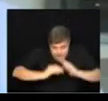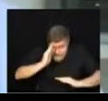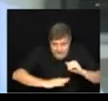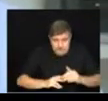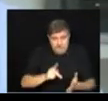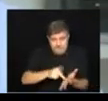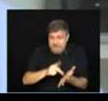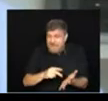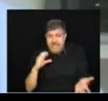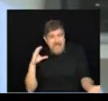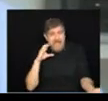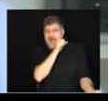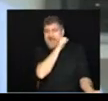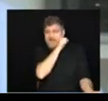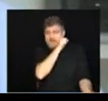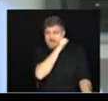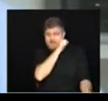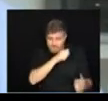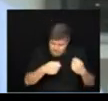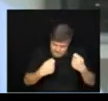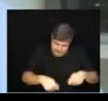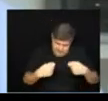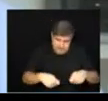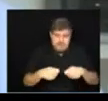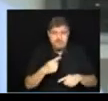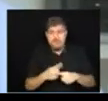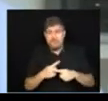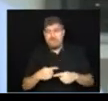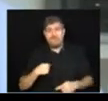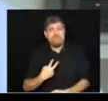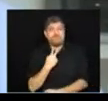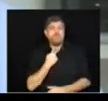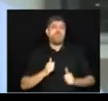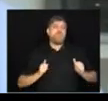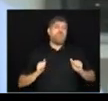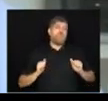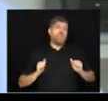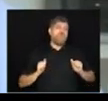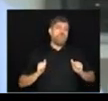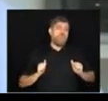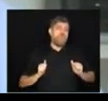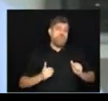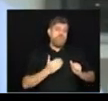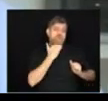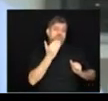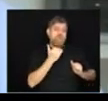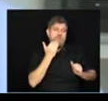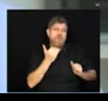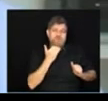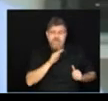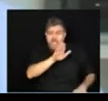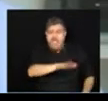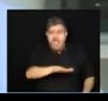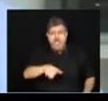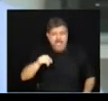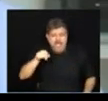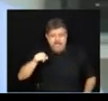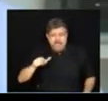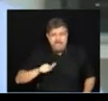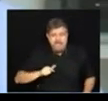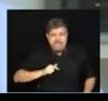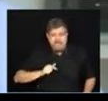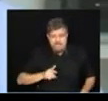uma urgência. É urgente isso, porque não podemos deixar que as crianças passem um